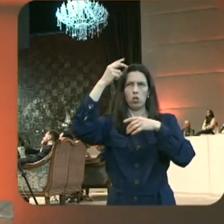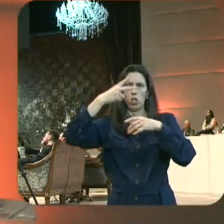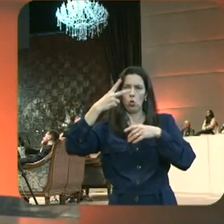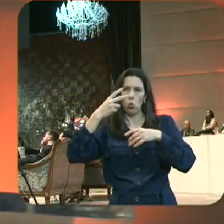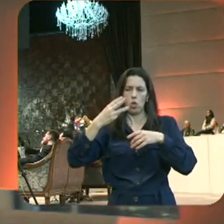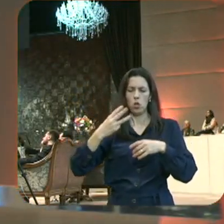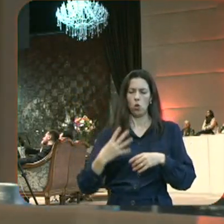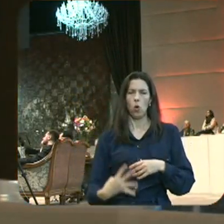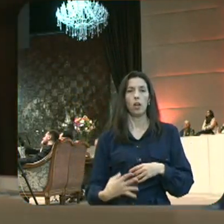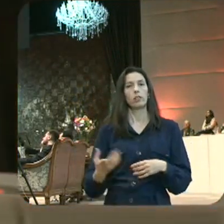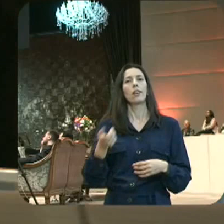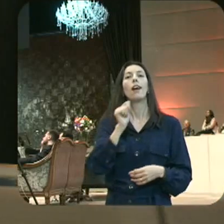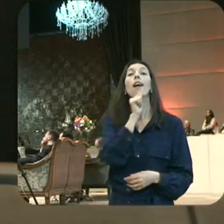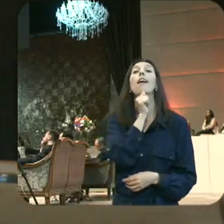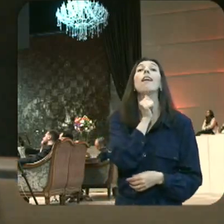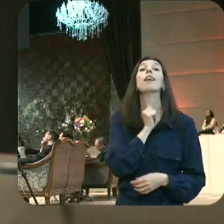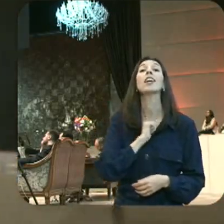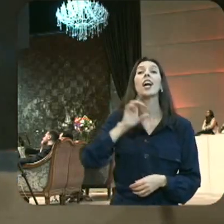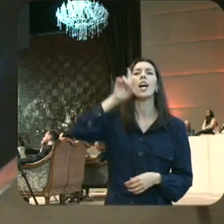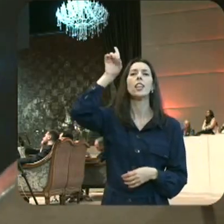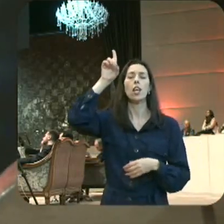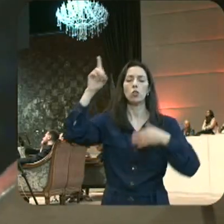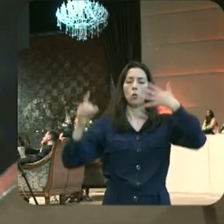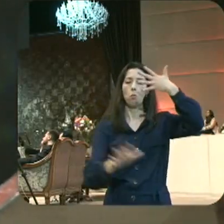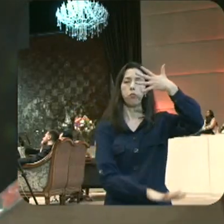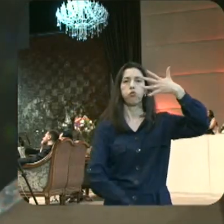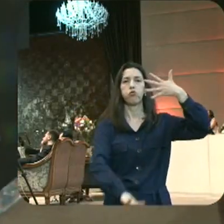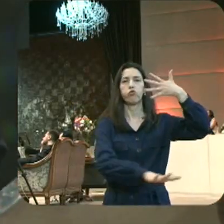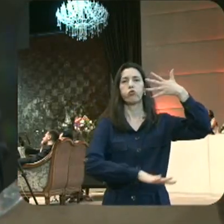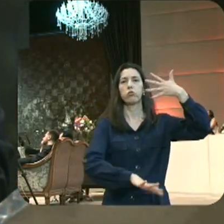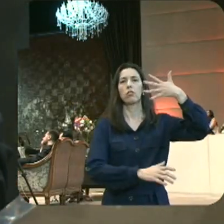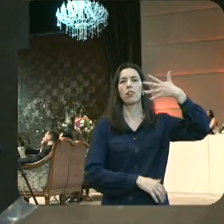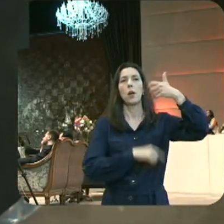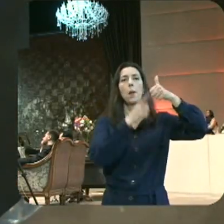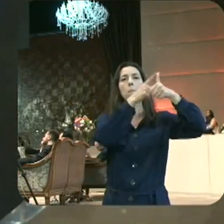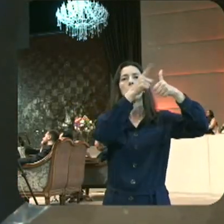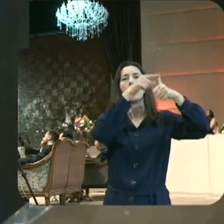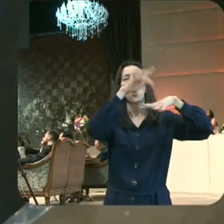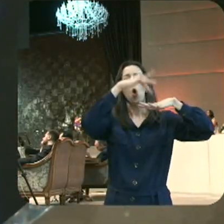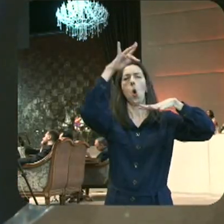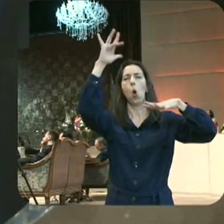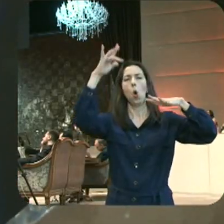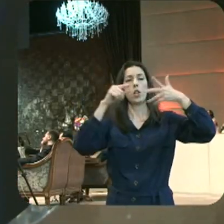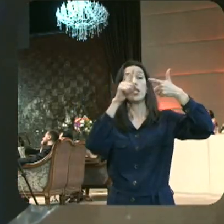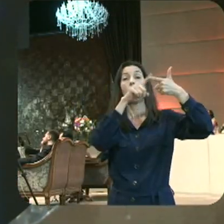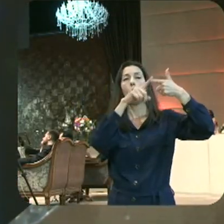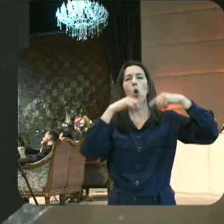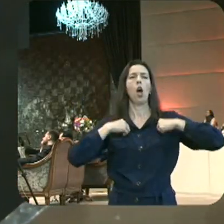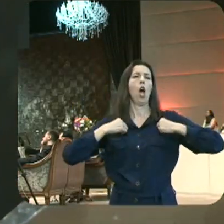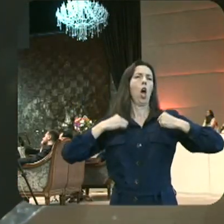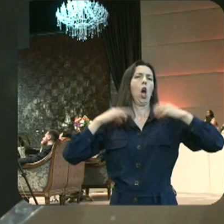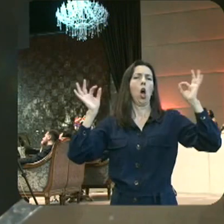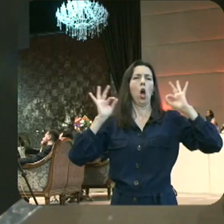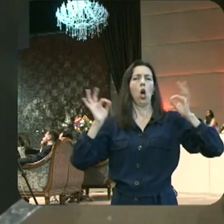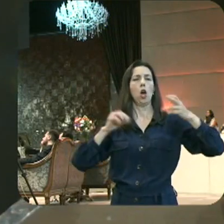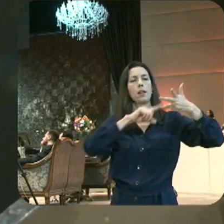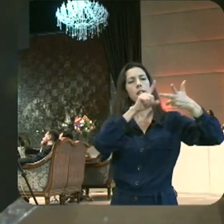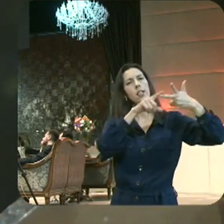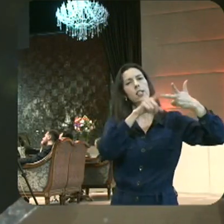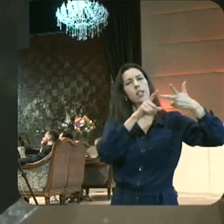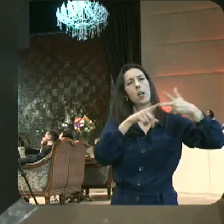gente é: quanto eu valho para você? Qual é o valor que você dá para o